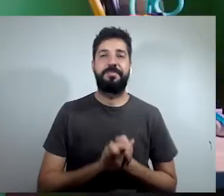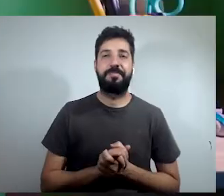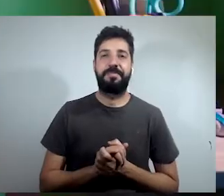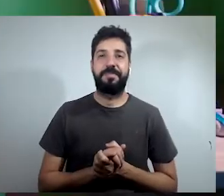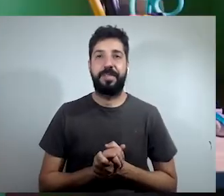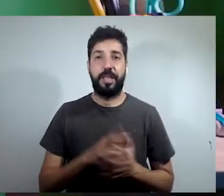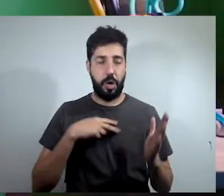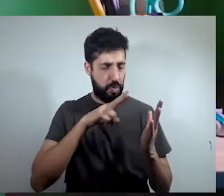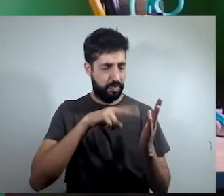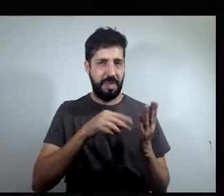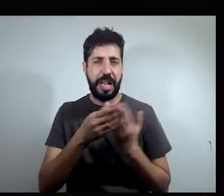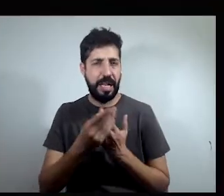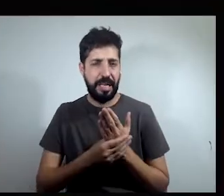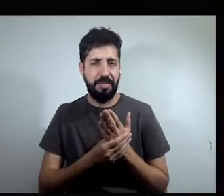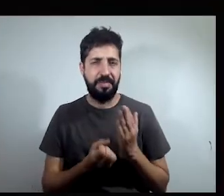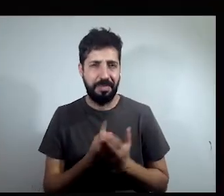Eu leio bons livros.